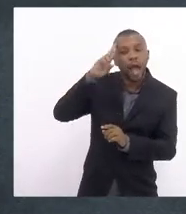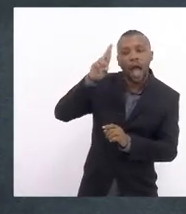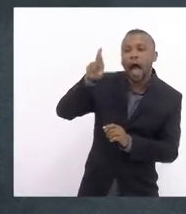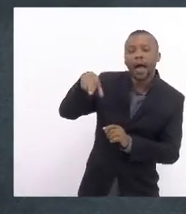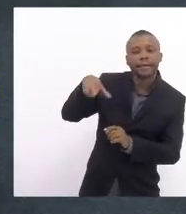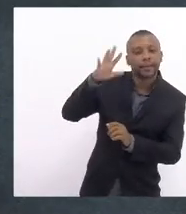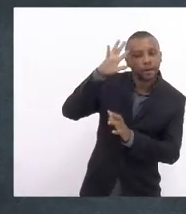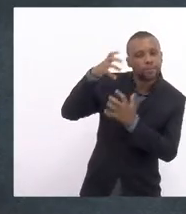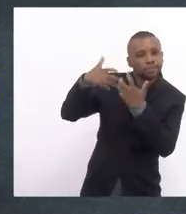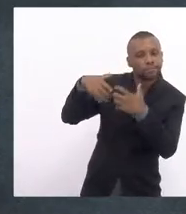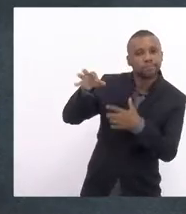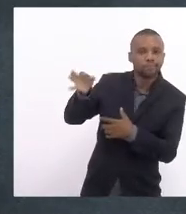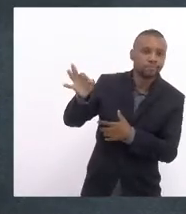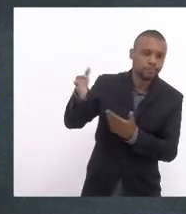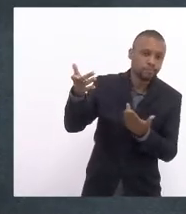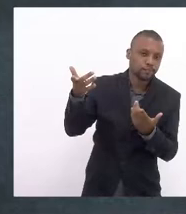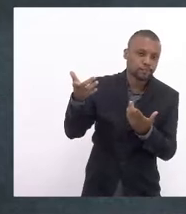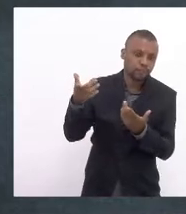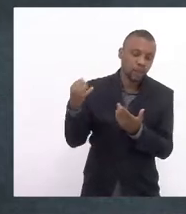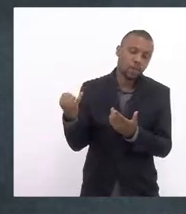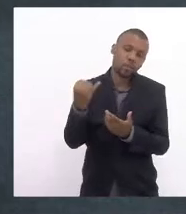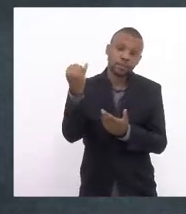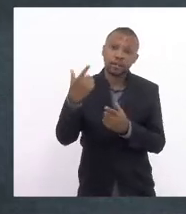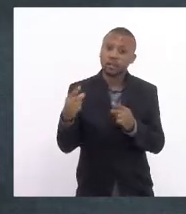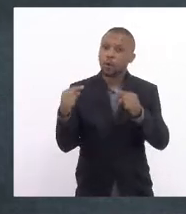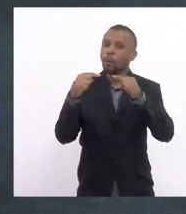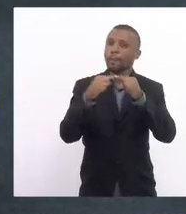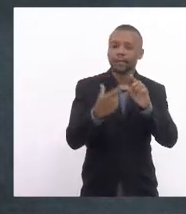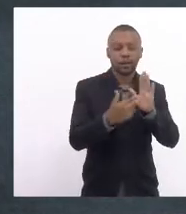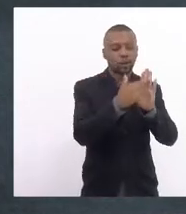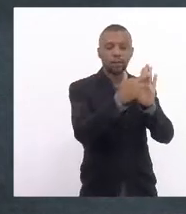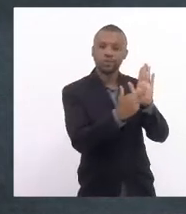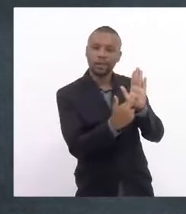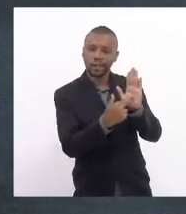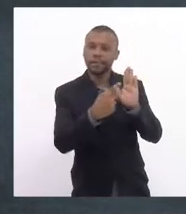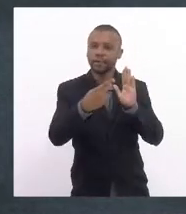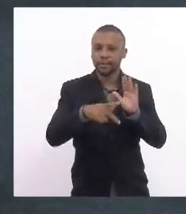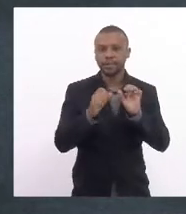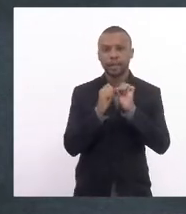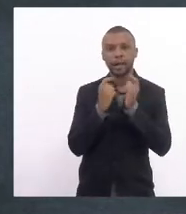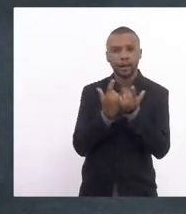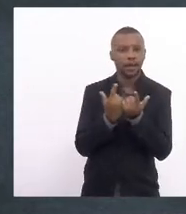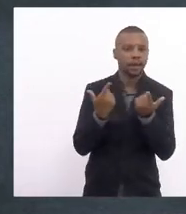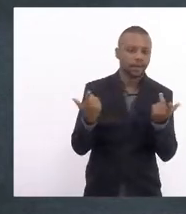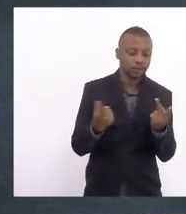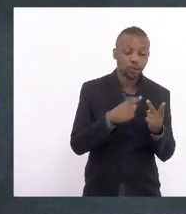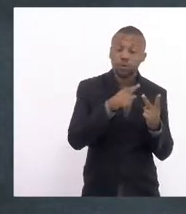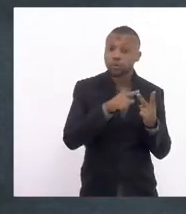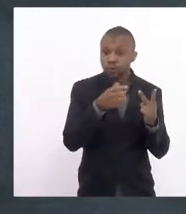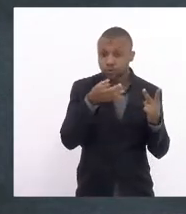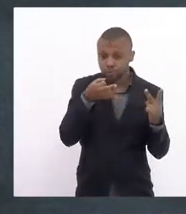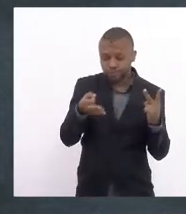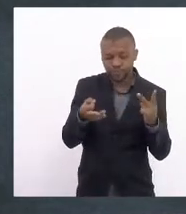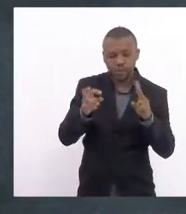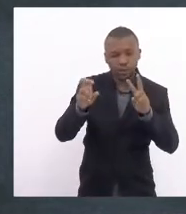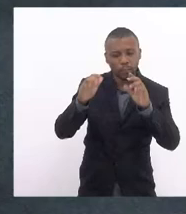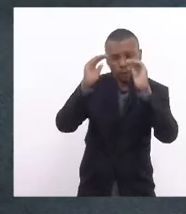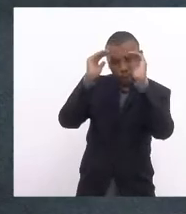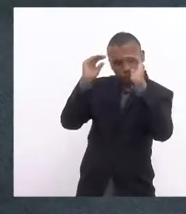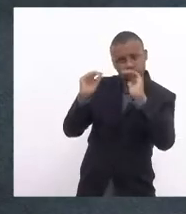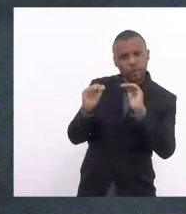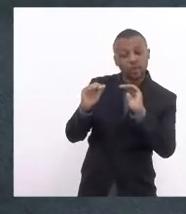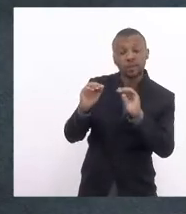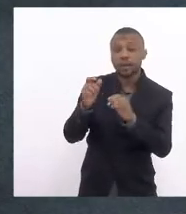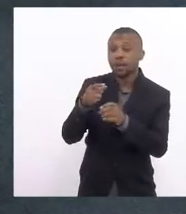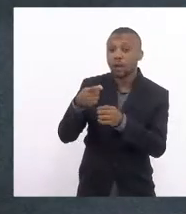não é antirregimental. E o segundo aspecto, eu quero lembrar, também com respeito ao deputado Jalmir Júnior, que o